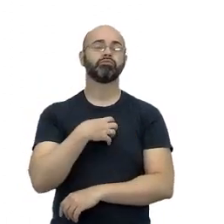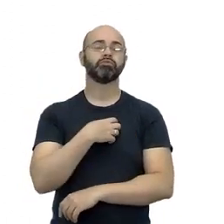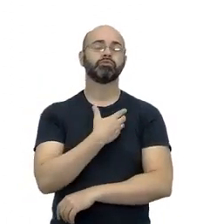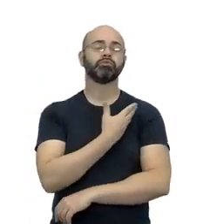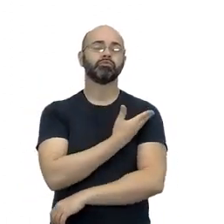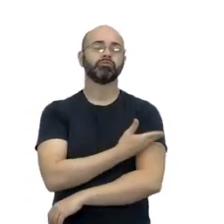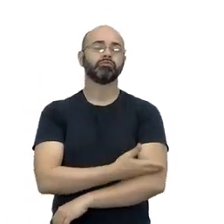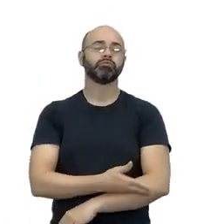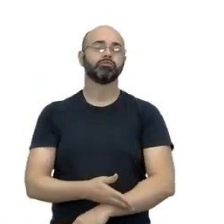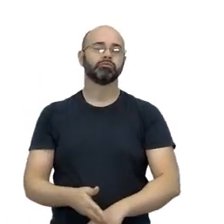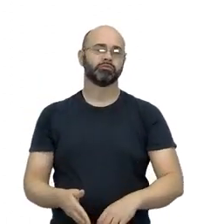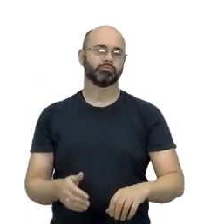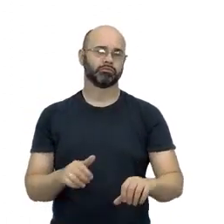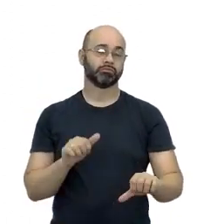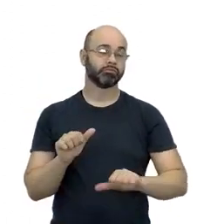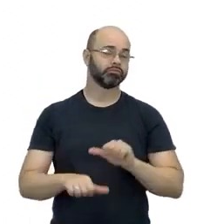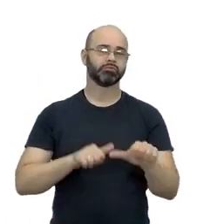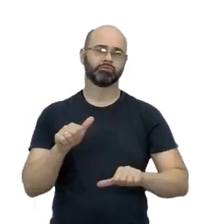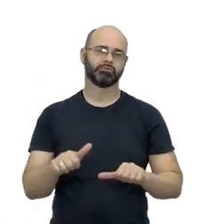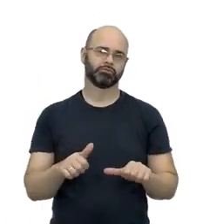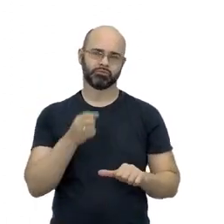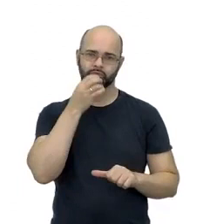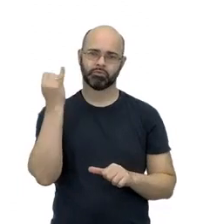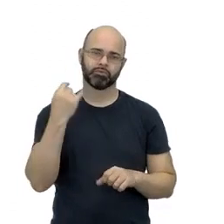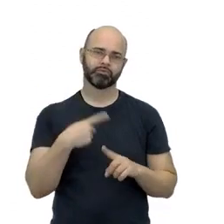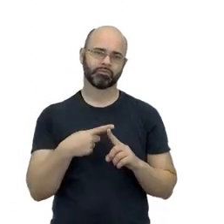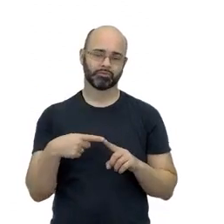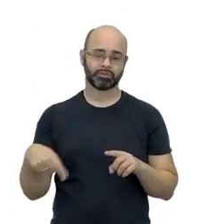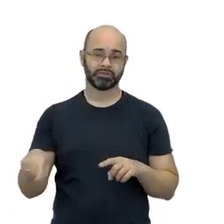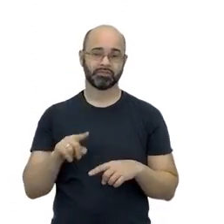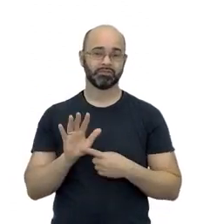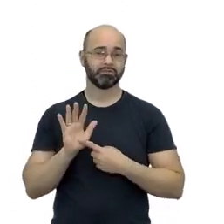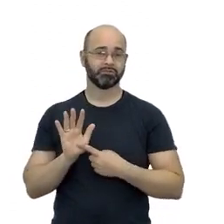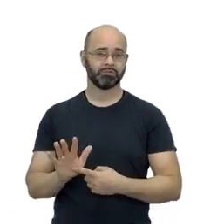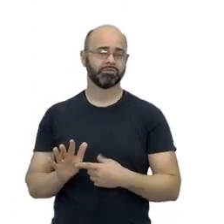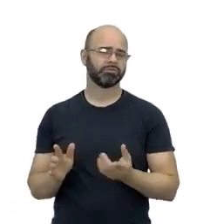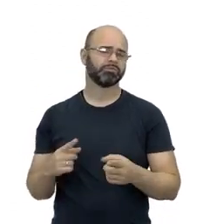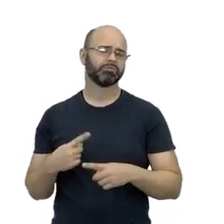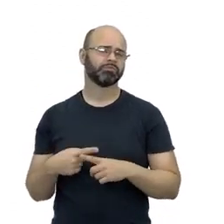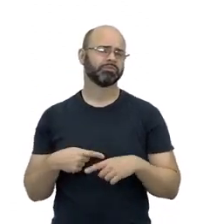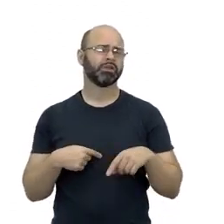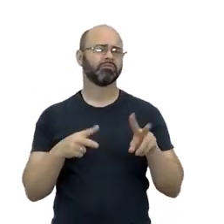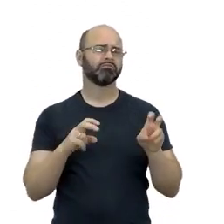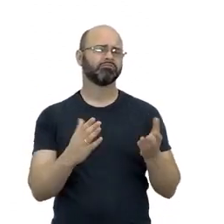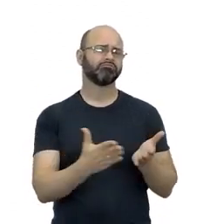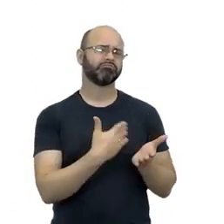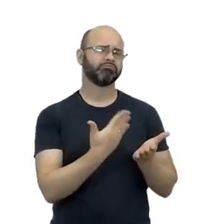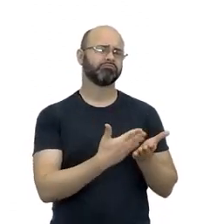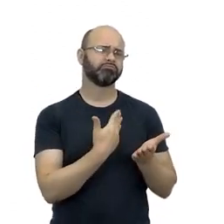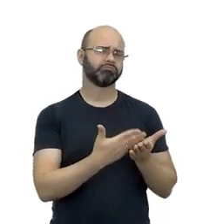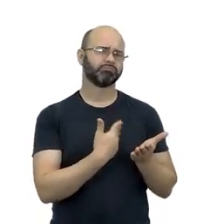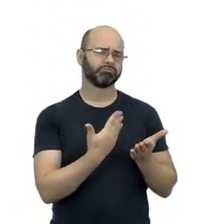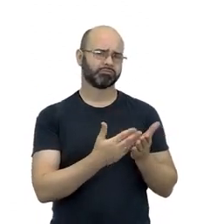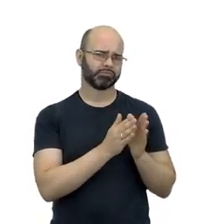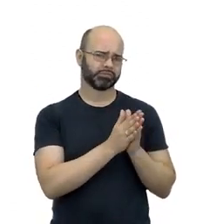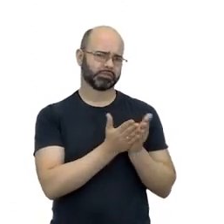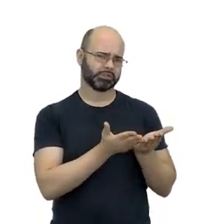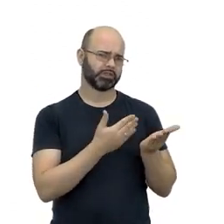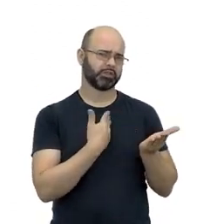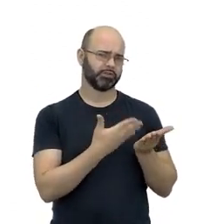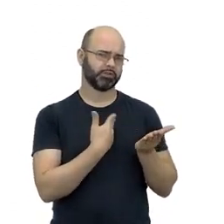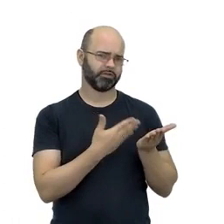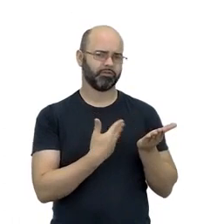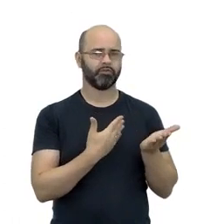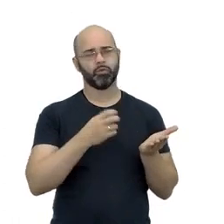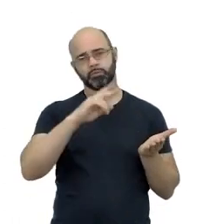Bom, primeiro porque eu explicito para a minha turma por que eu escolhi aquela obra, né? O que eu penso daquele